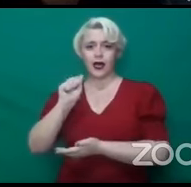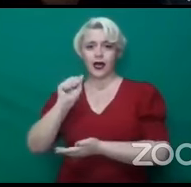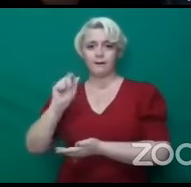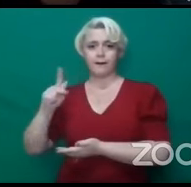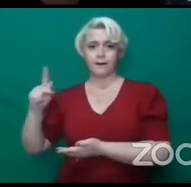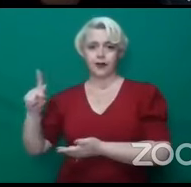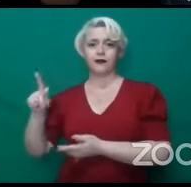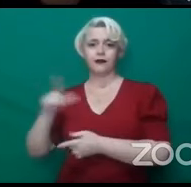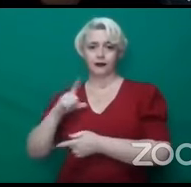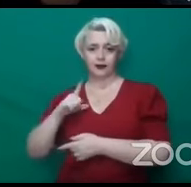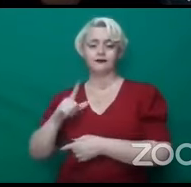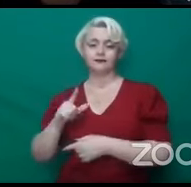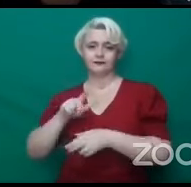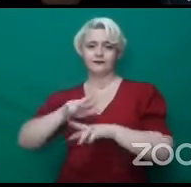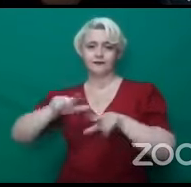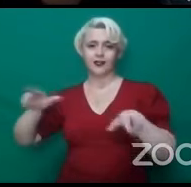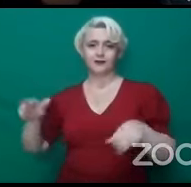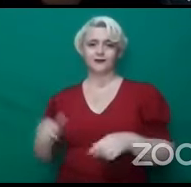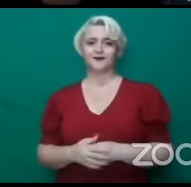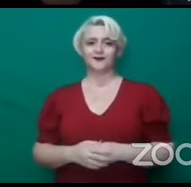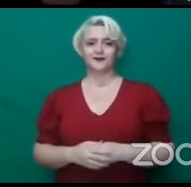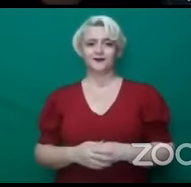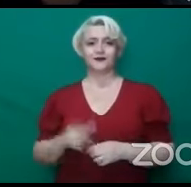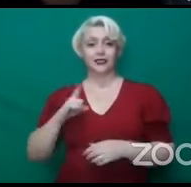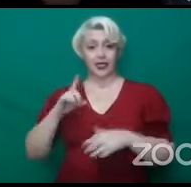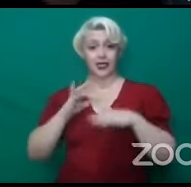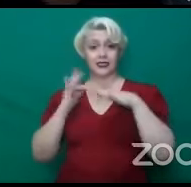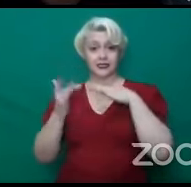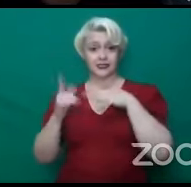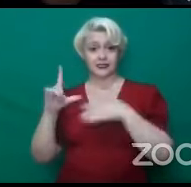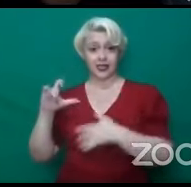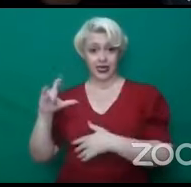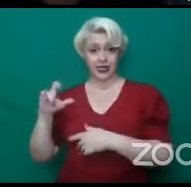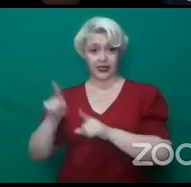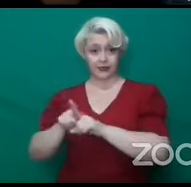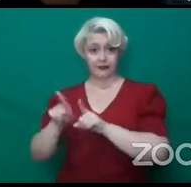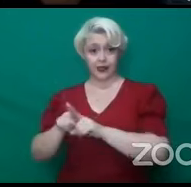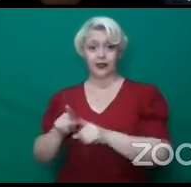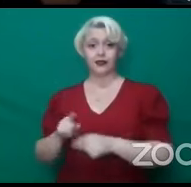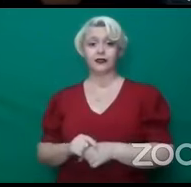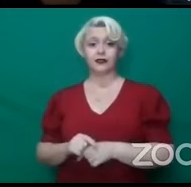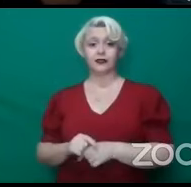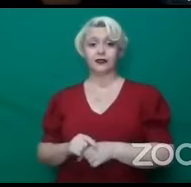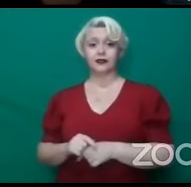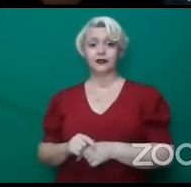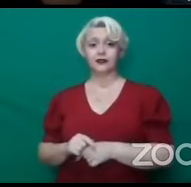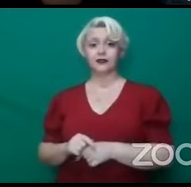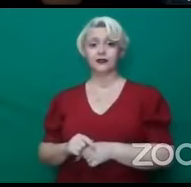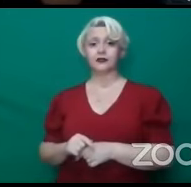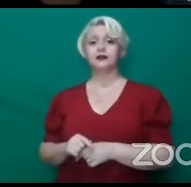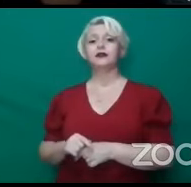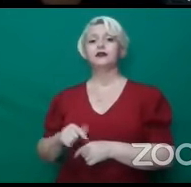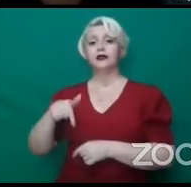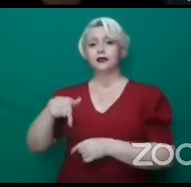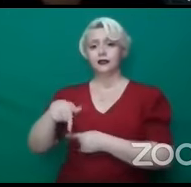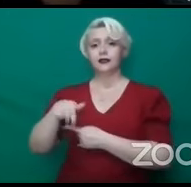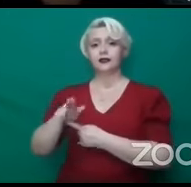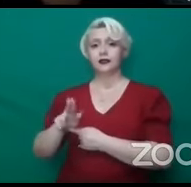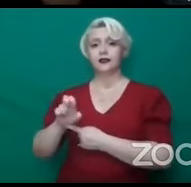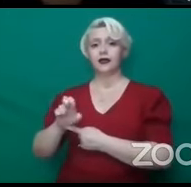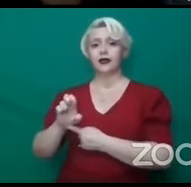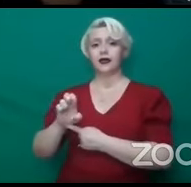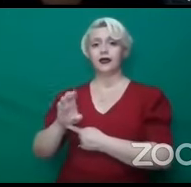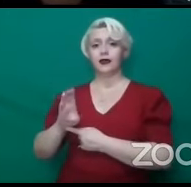Deezer. E tem Instagram também? Ou tem, tem Instagram, é Quebra Deixo, tudo junto,